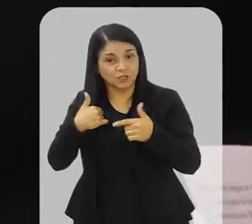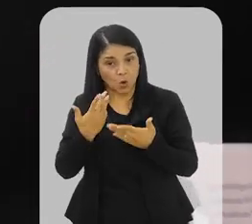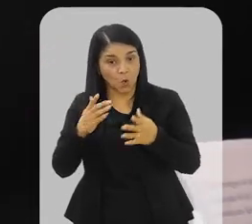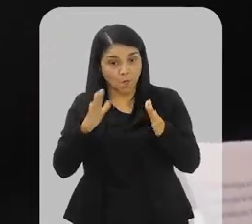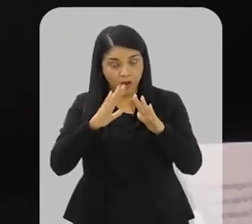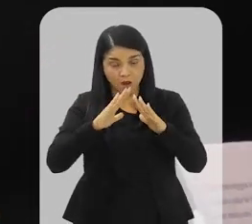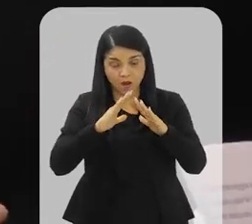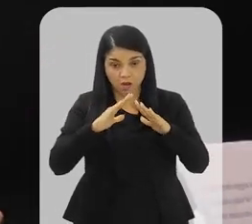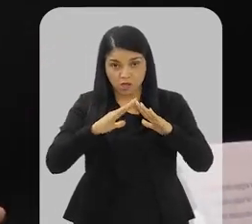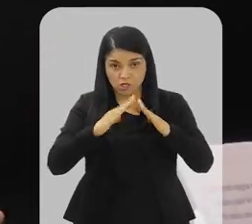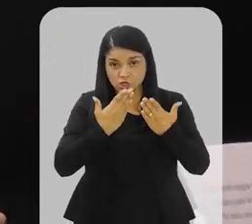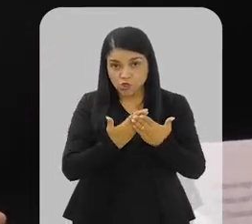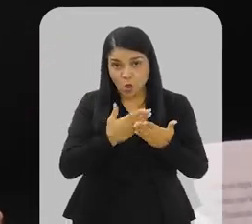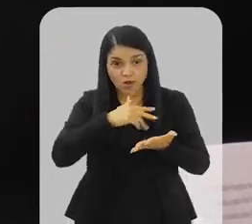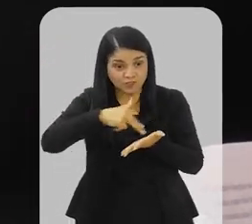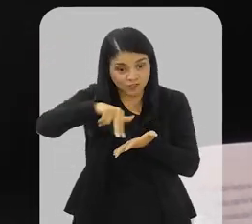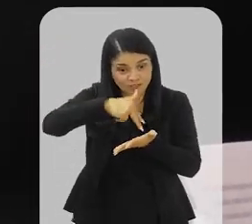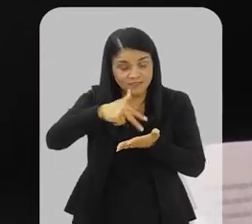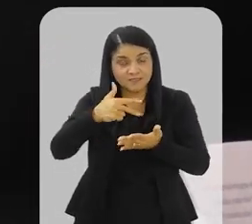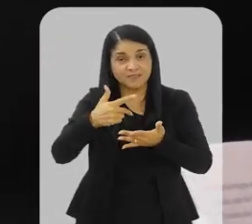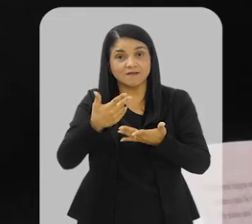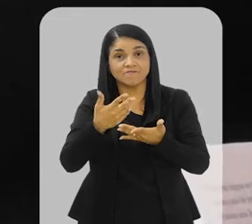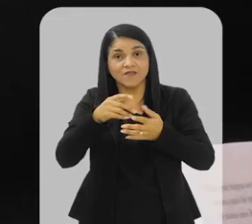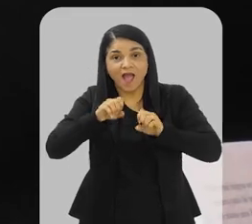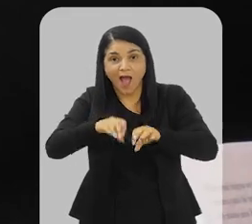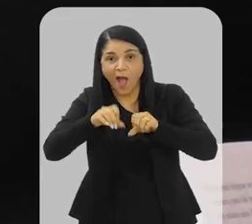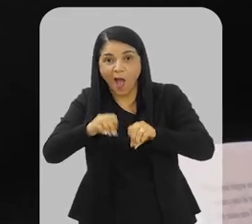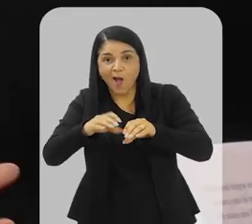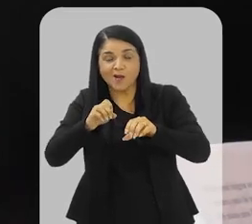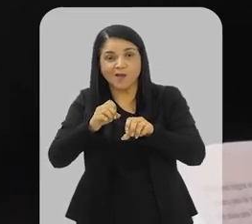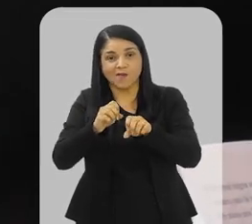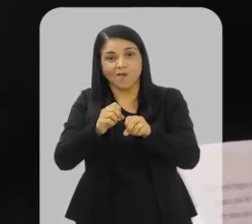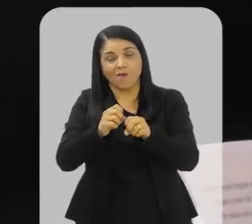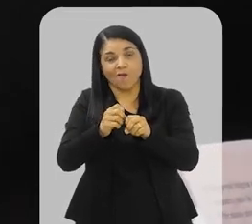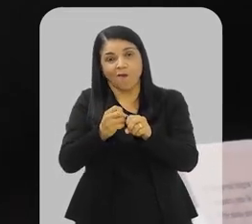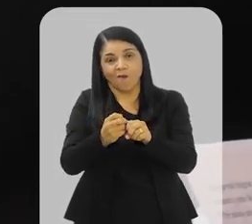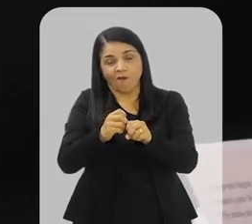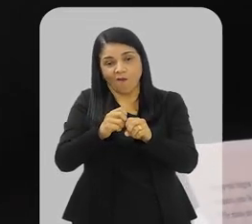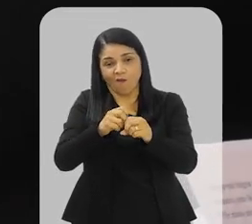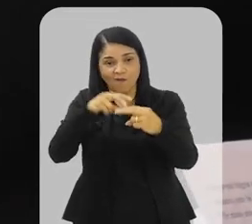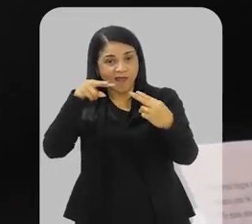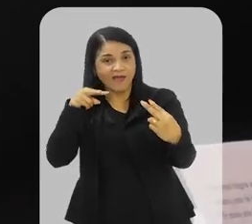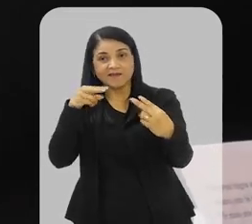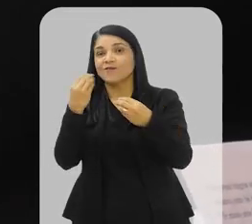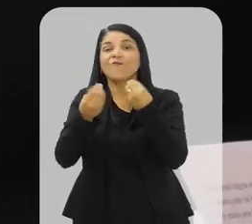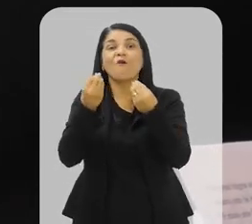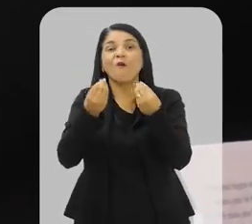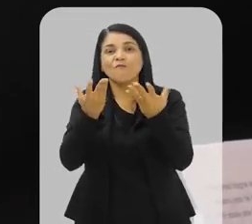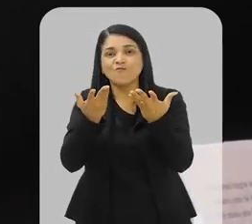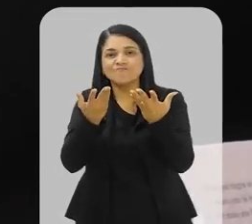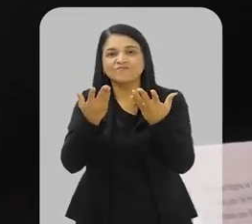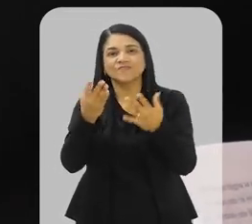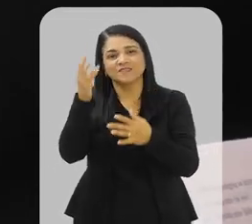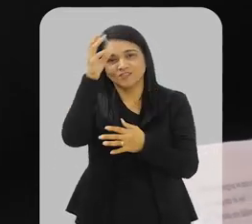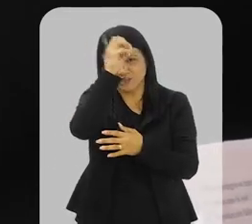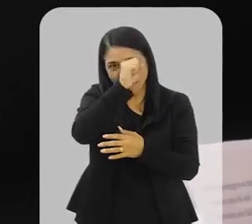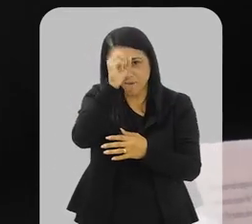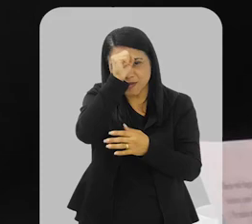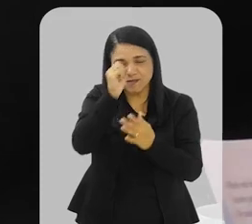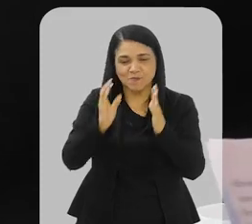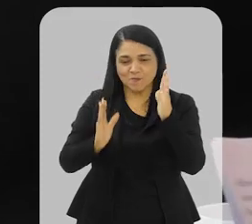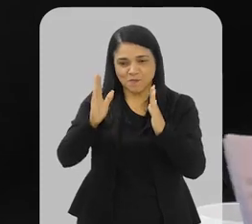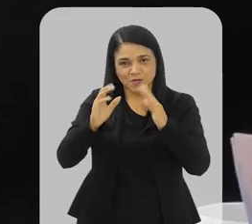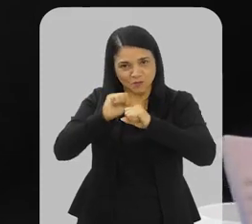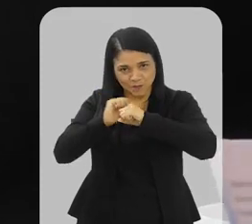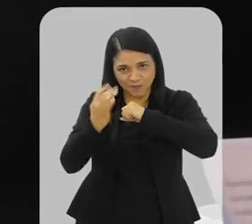nós para eu eu tenho uma escola de dança né então ainda tive que dar aula online eh como é que como é que dar aula para alguém que tá do outro lado enfim a